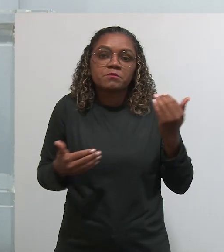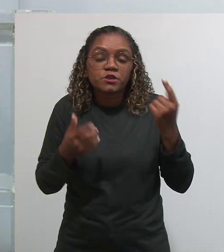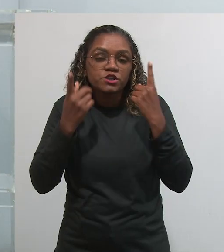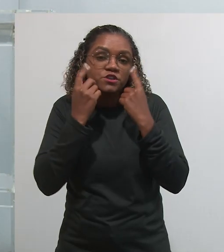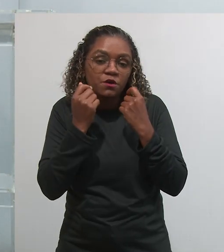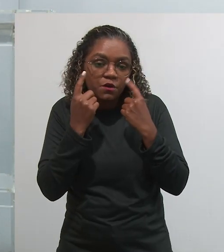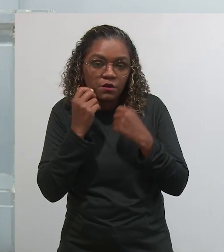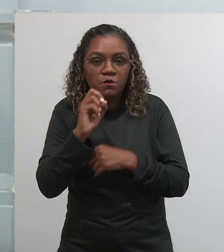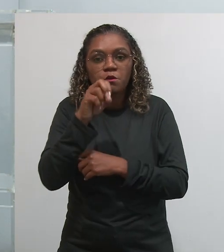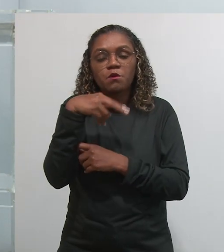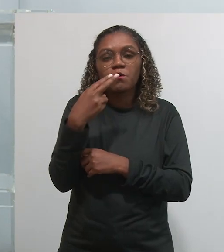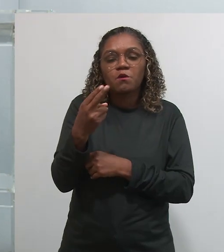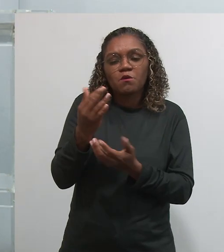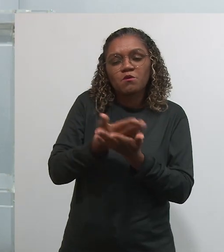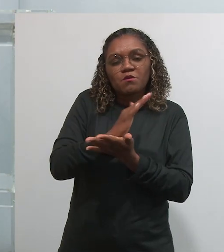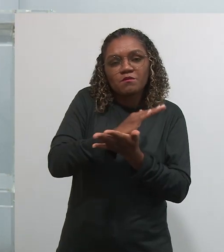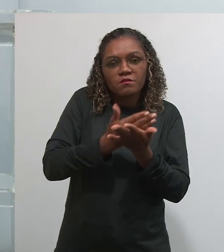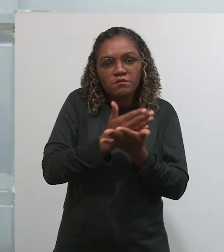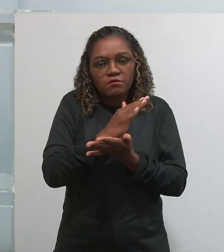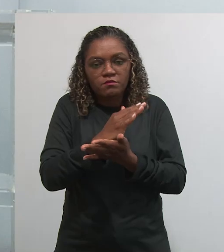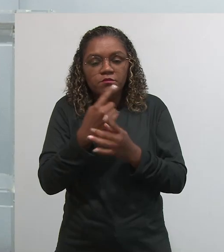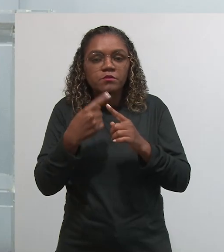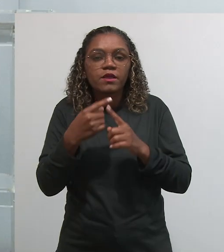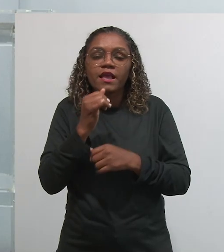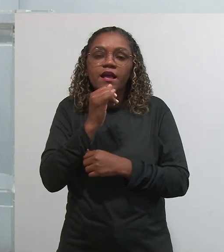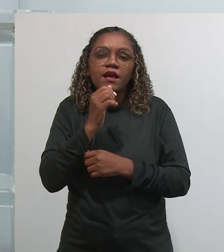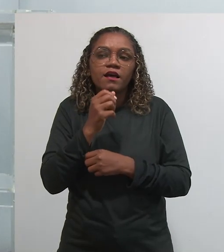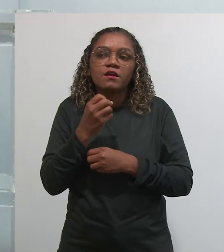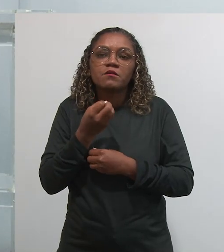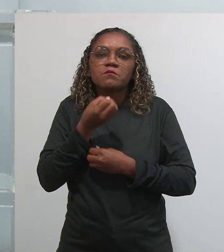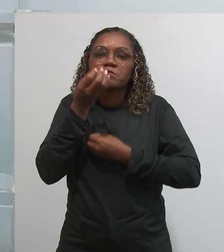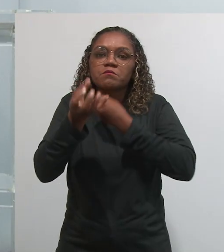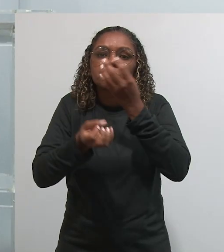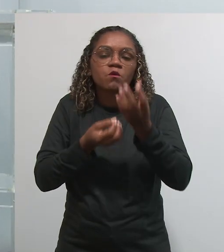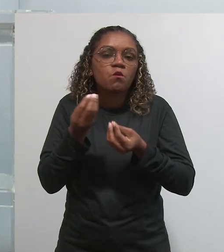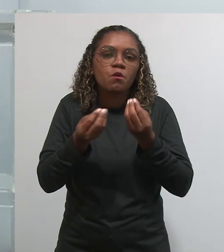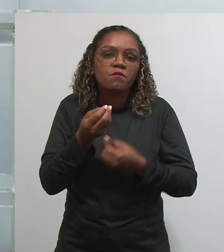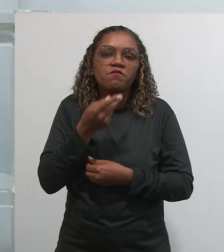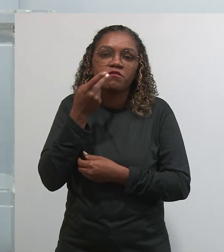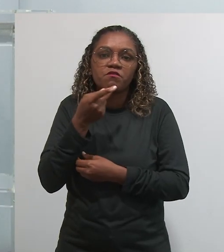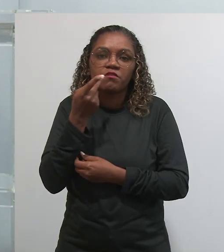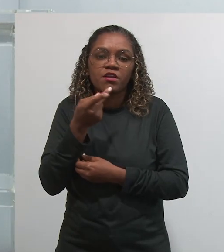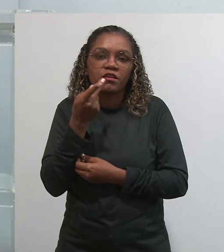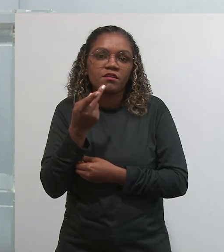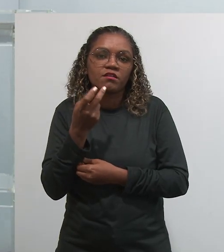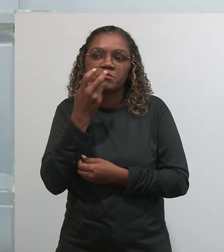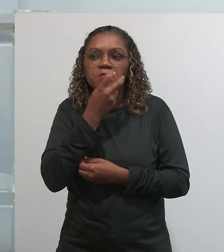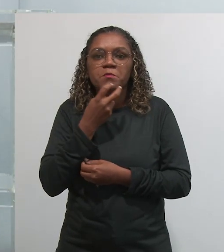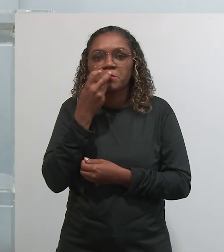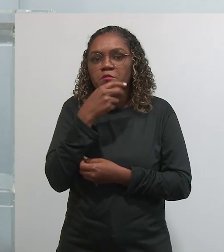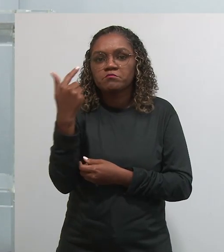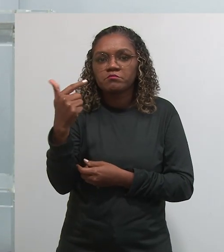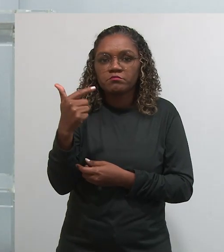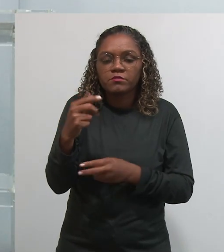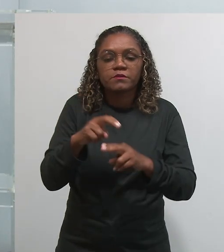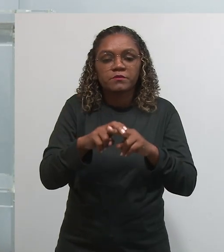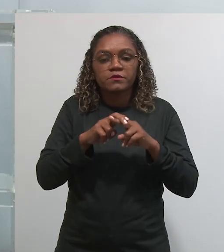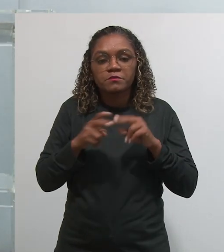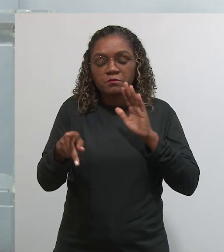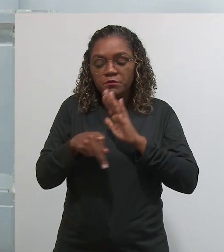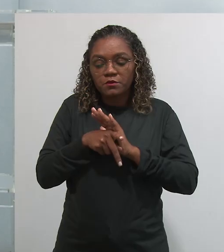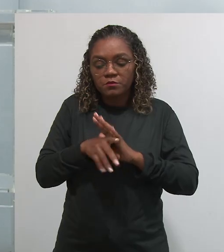estão com alguma coisa incomodando, porque eles não sabem ainda falar. Então, é do senso comum, é